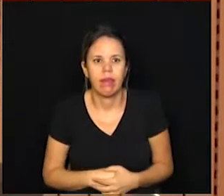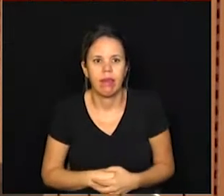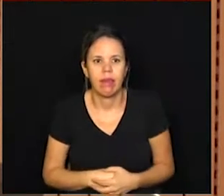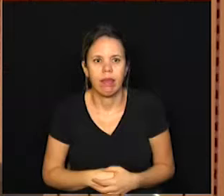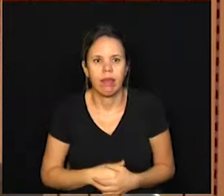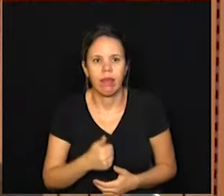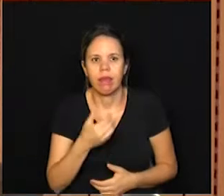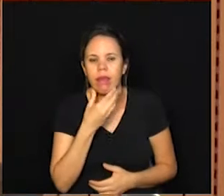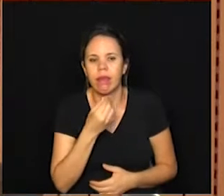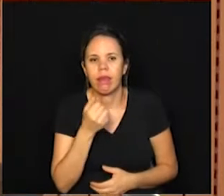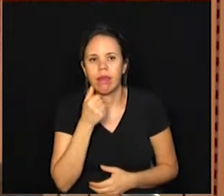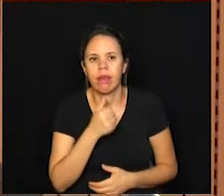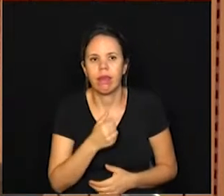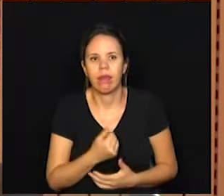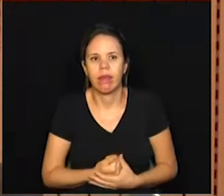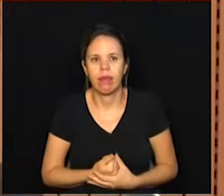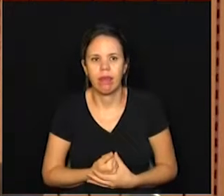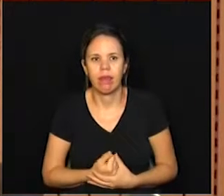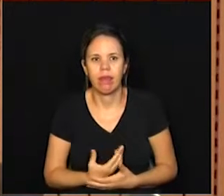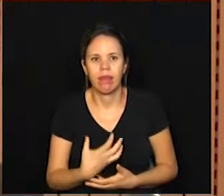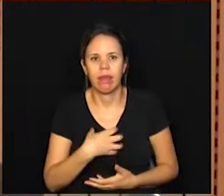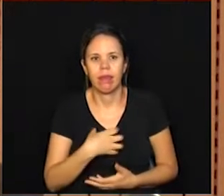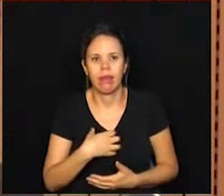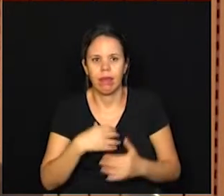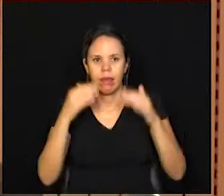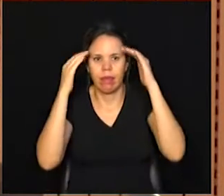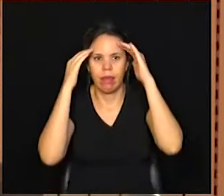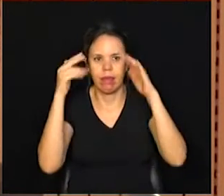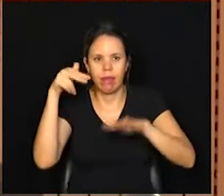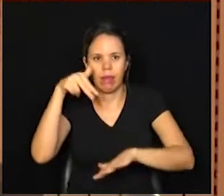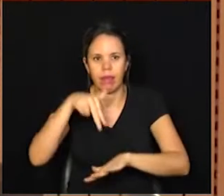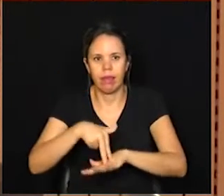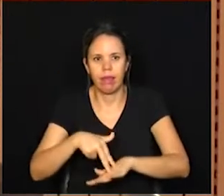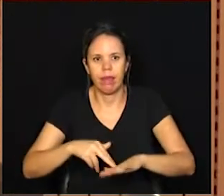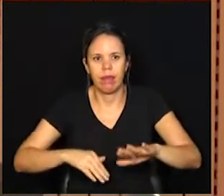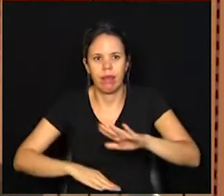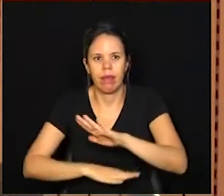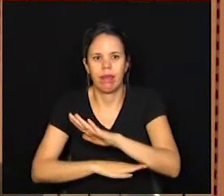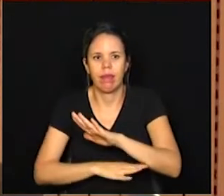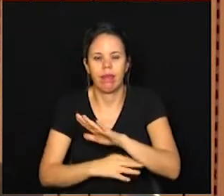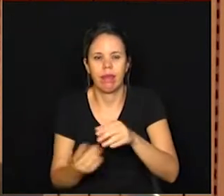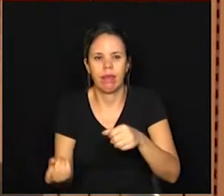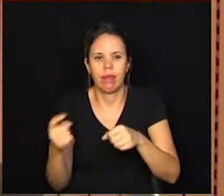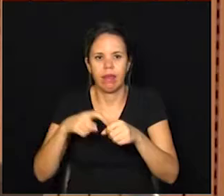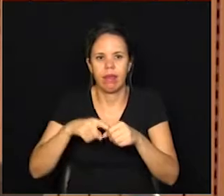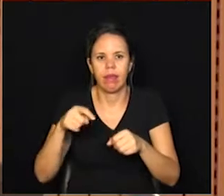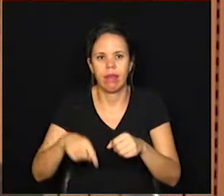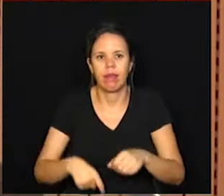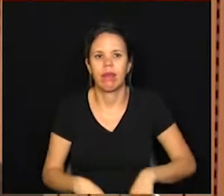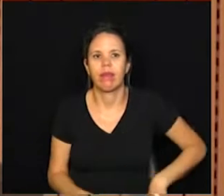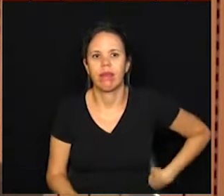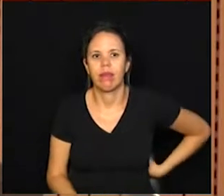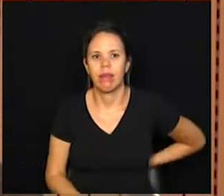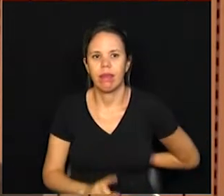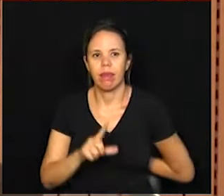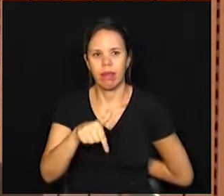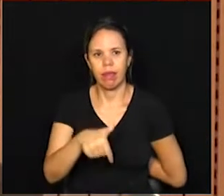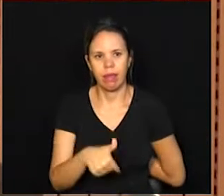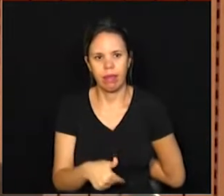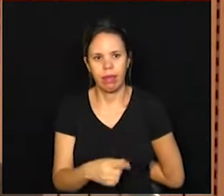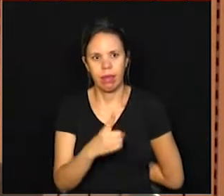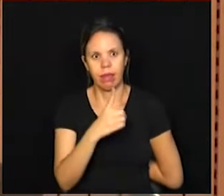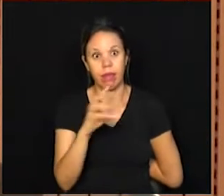senhoras e senhores, sinto-me muito honrado de estar nesta casa, voltando aqui, depois de